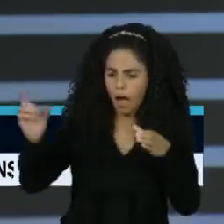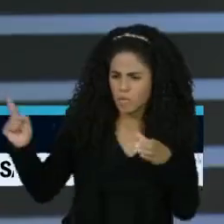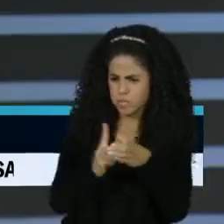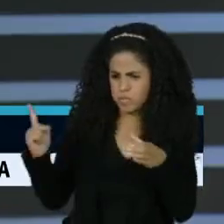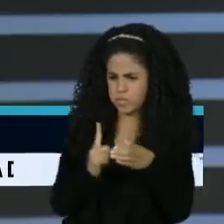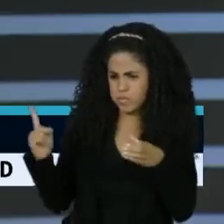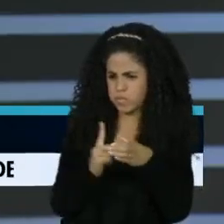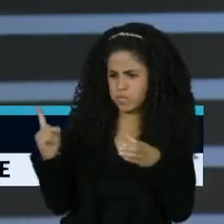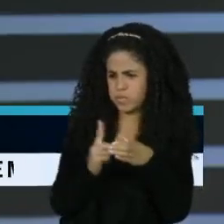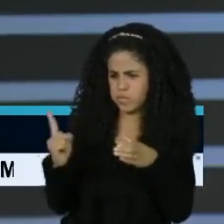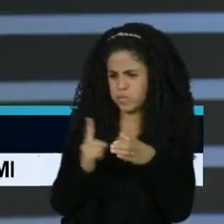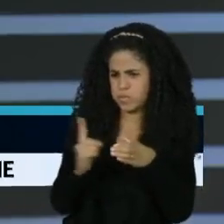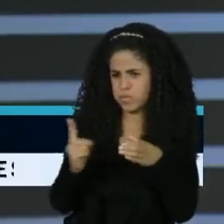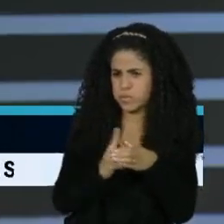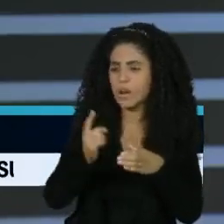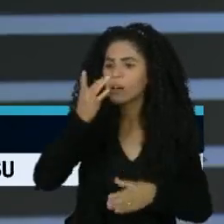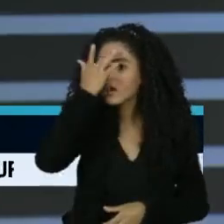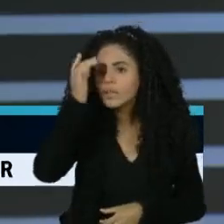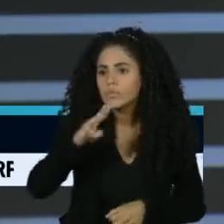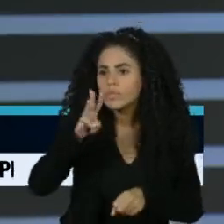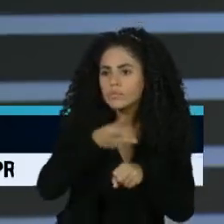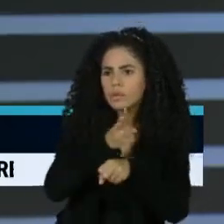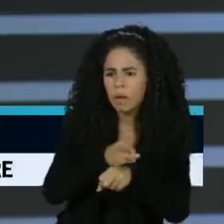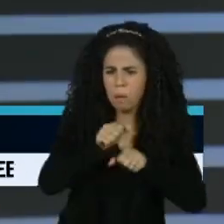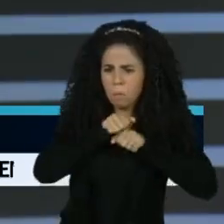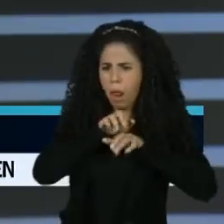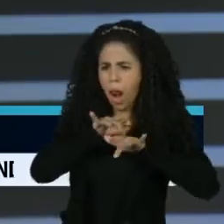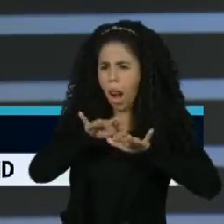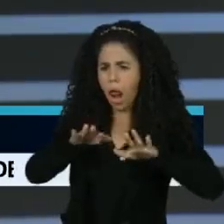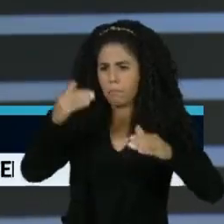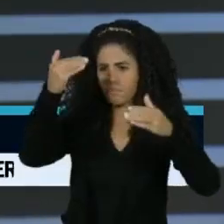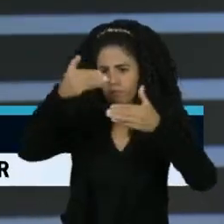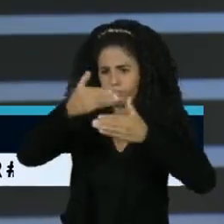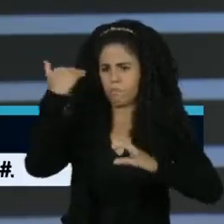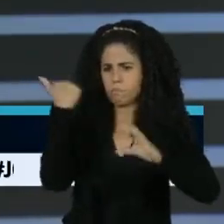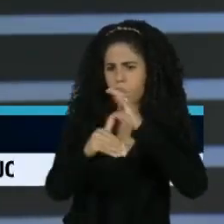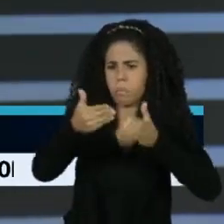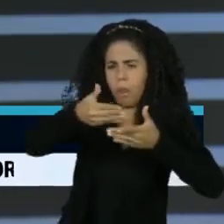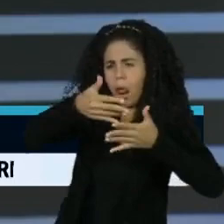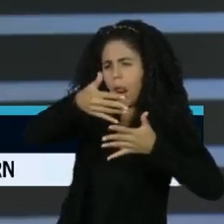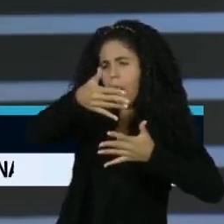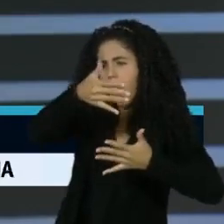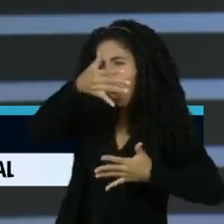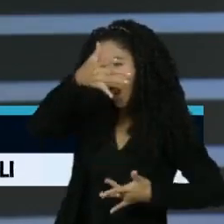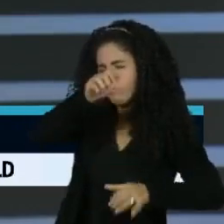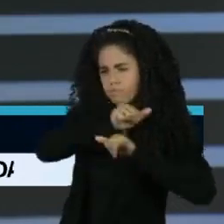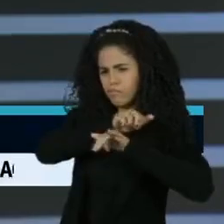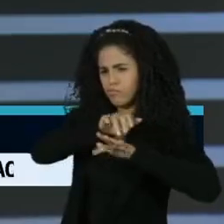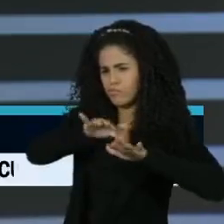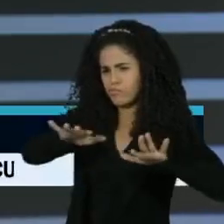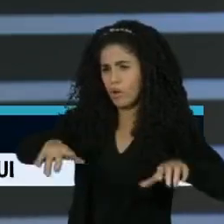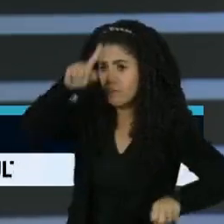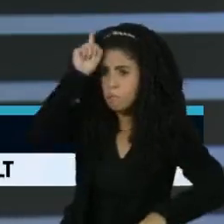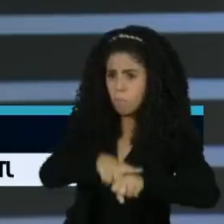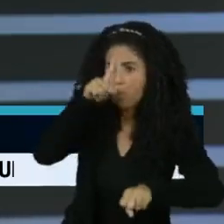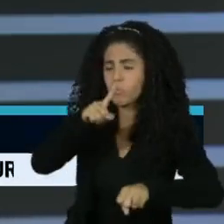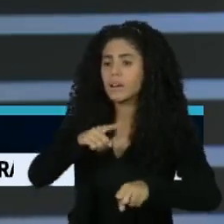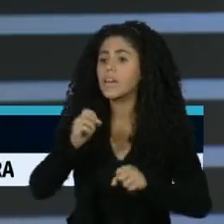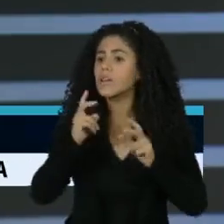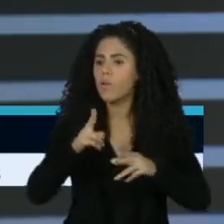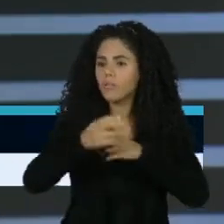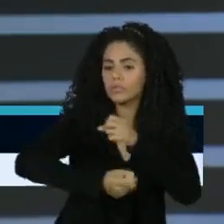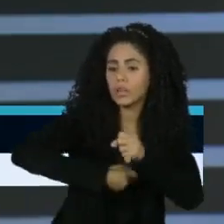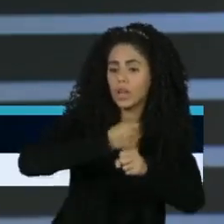comunidades desse dessa funcionalidade que permite o disparo para milhares de pessoas ao mesmo tempo dispara para milhares de pessoas ao mesmo tempo fizemos o que delícia vem